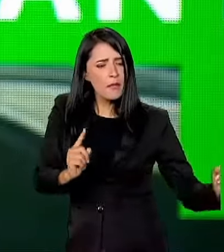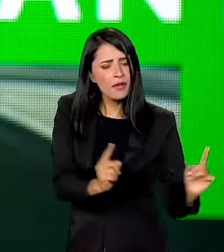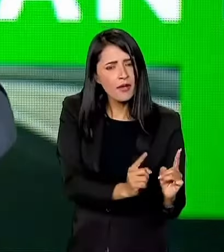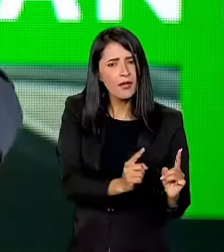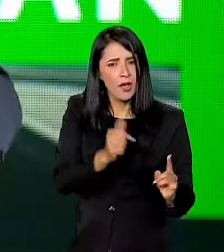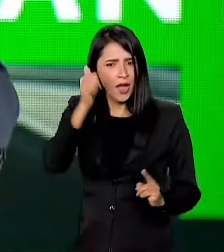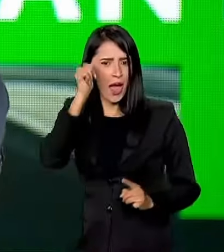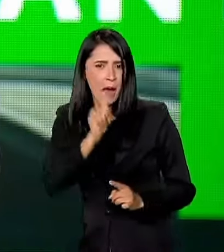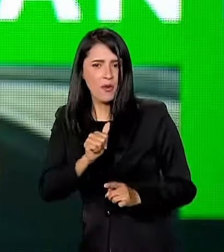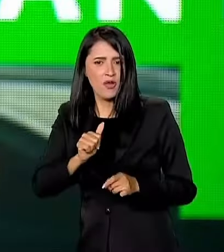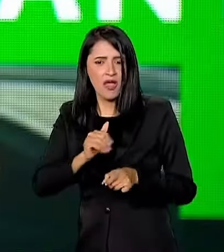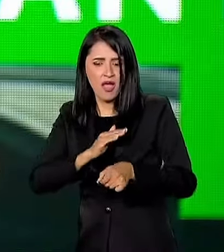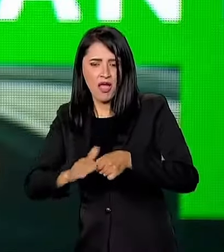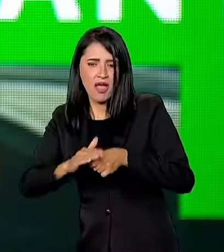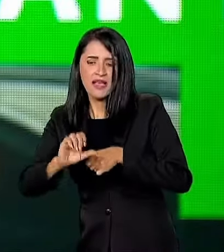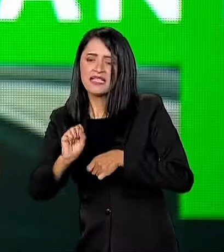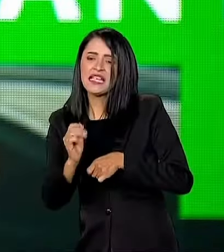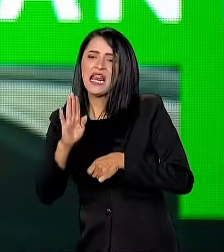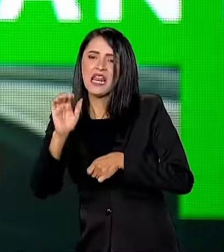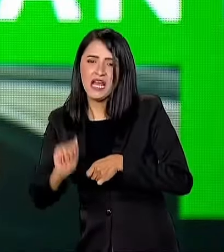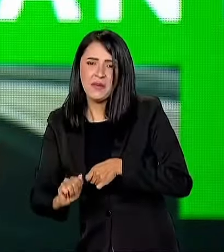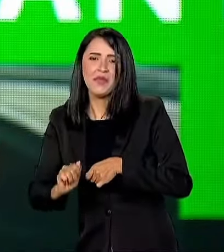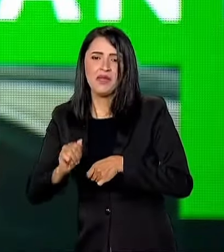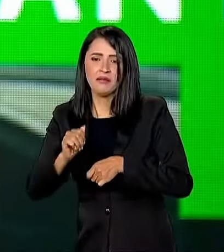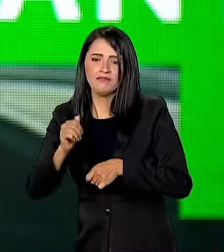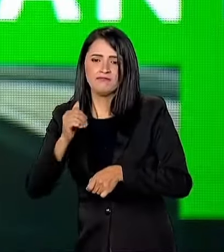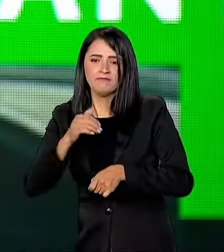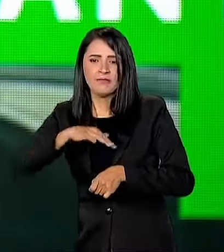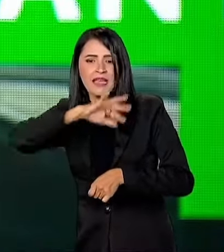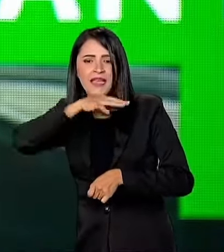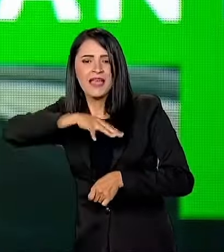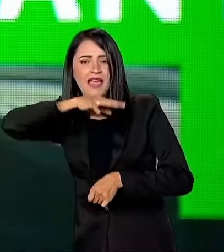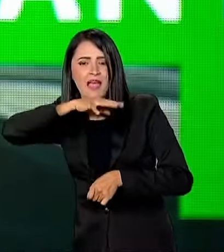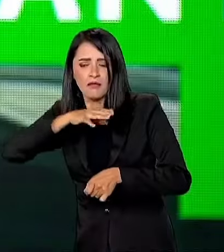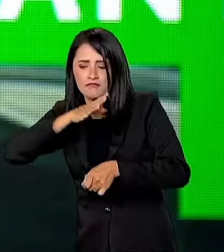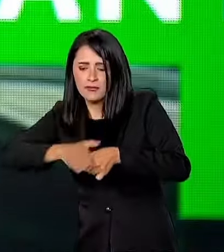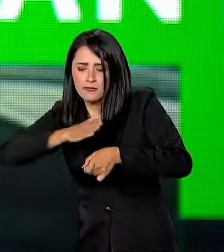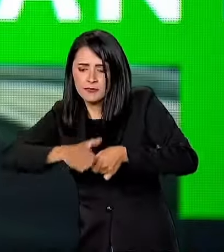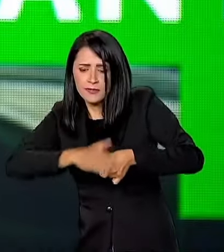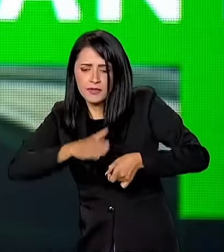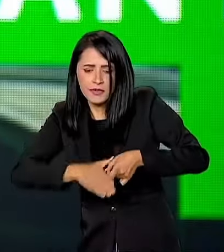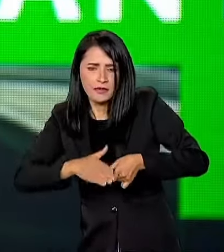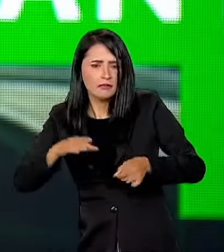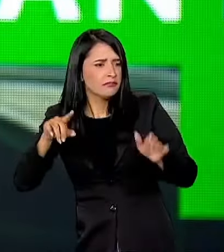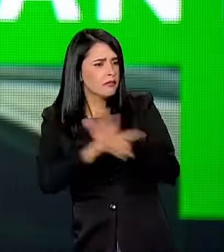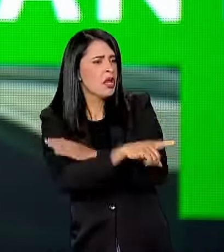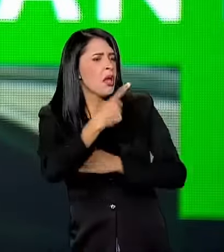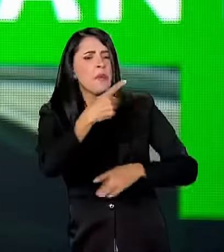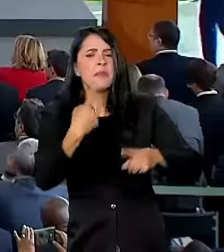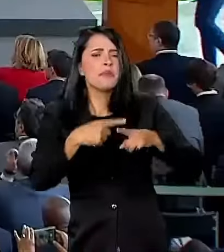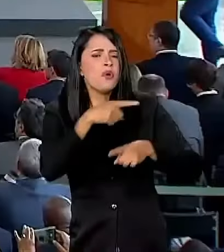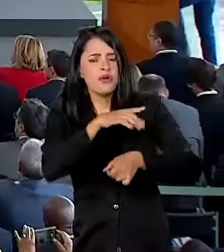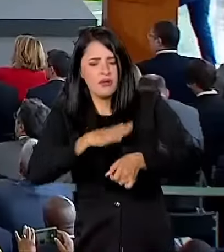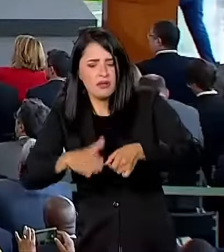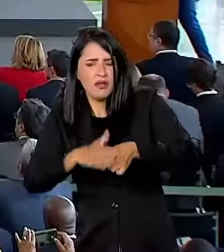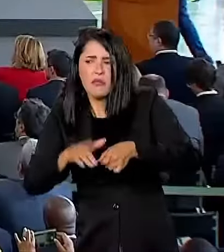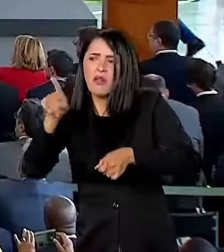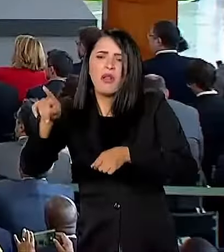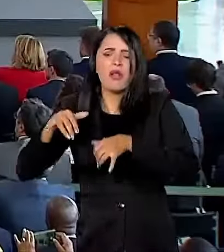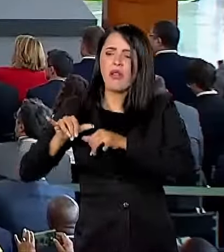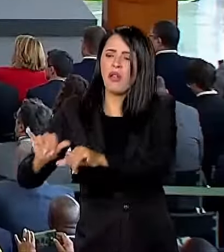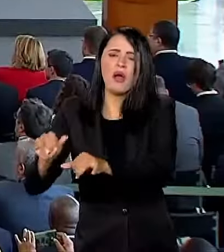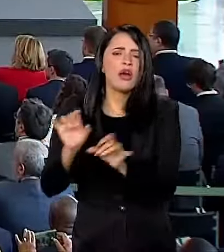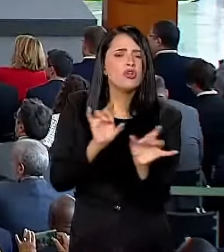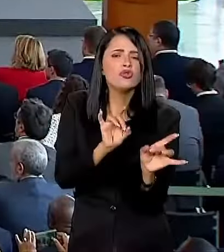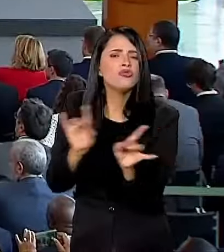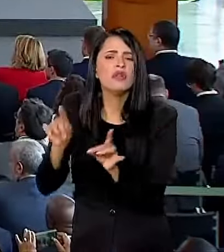salame para a gente tomar café. E eu perguntei para a mulher, por que que esse salame não é vendido no supermercado? Por que que não